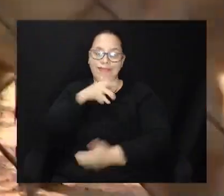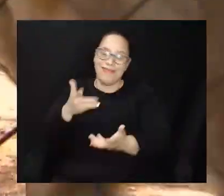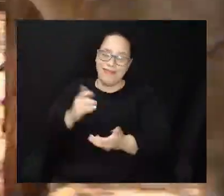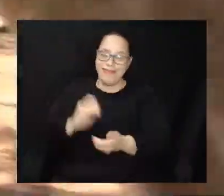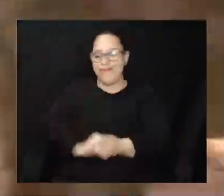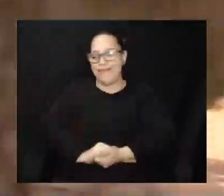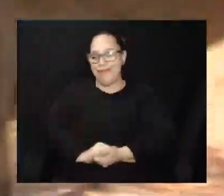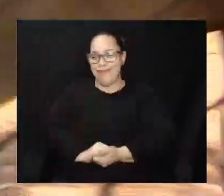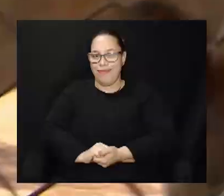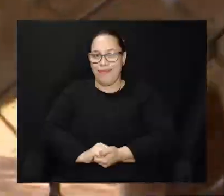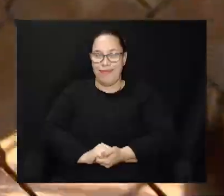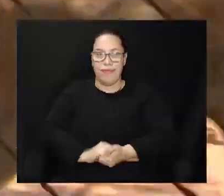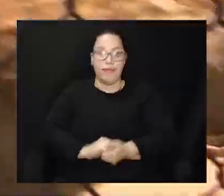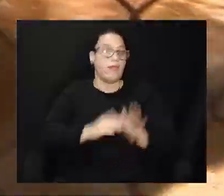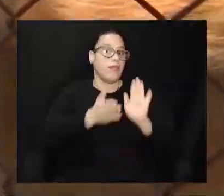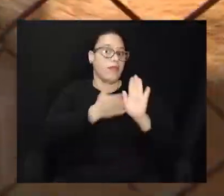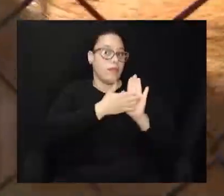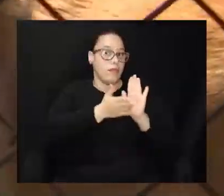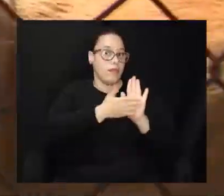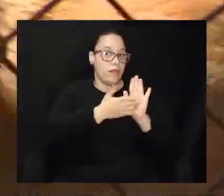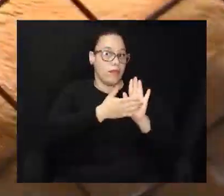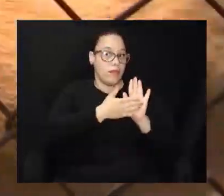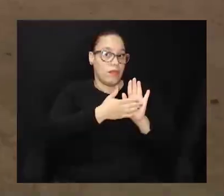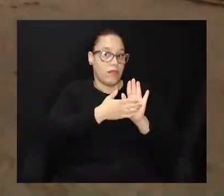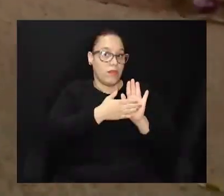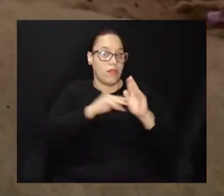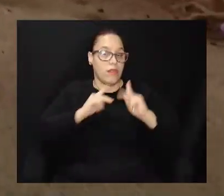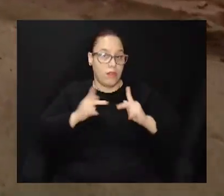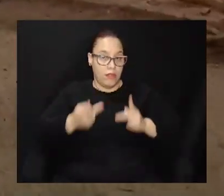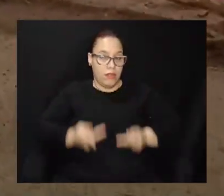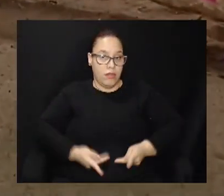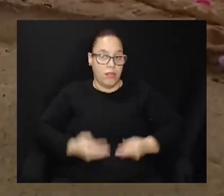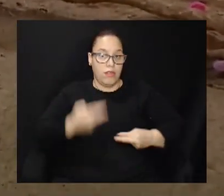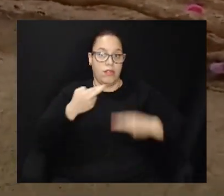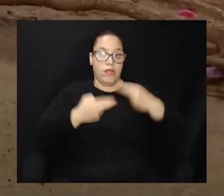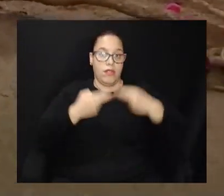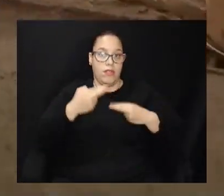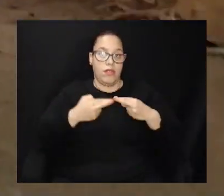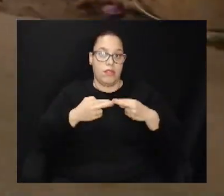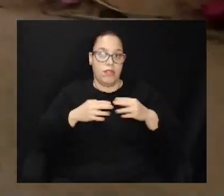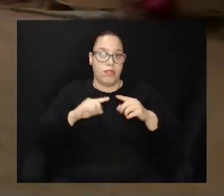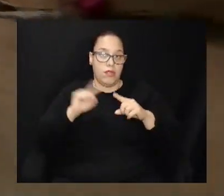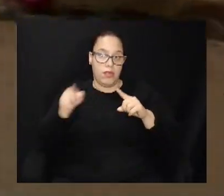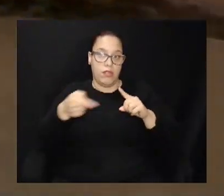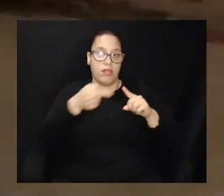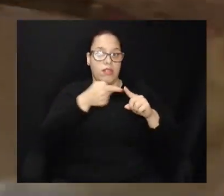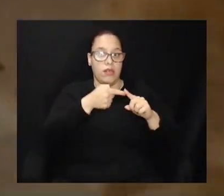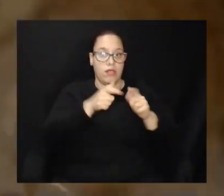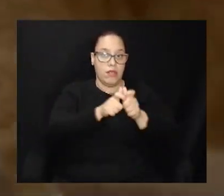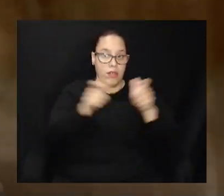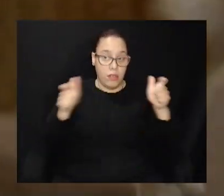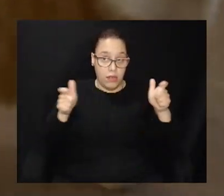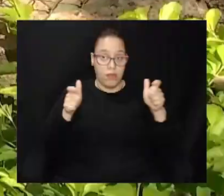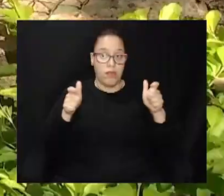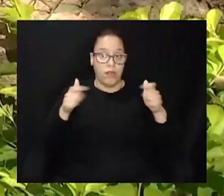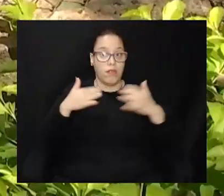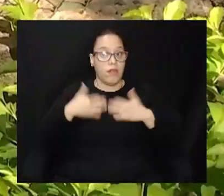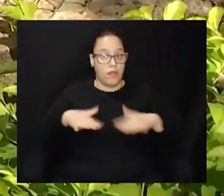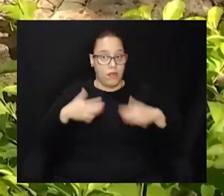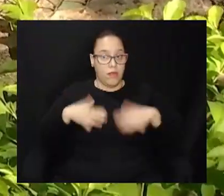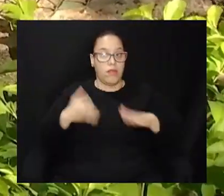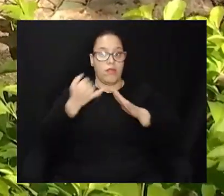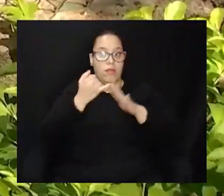A propositura visa humanizar as relações e alcançar o máximo de plenitude, instituindo